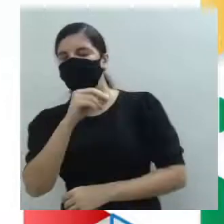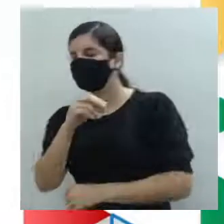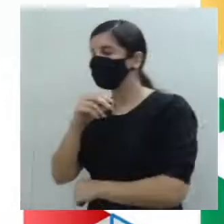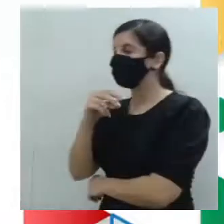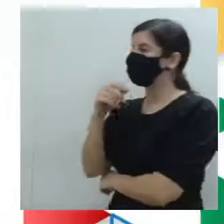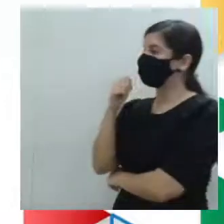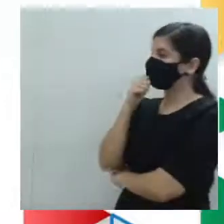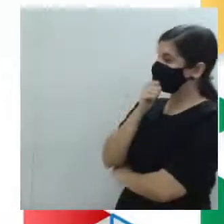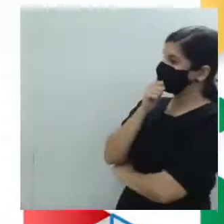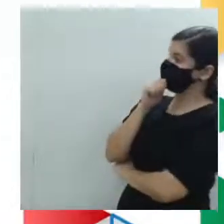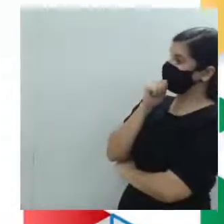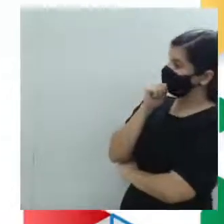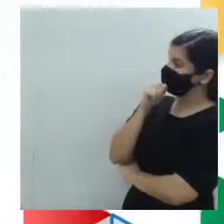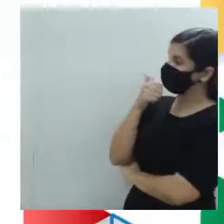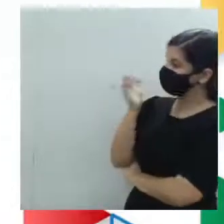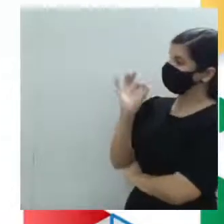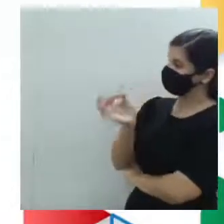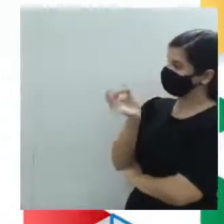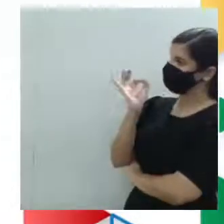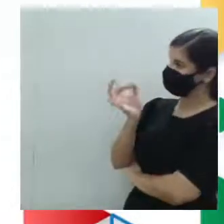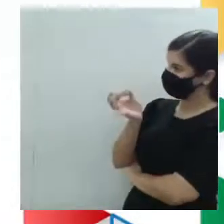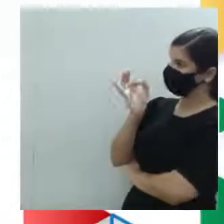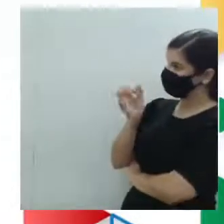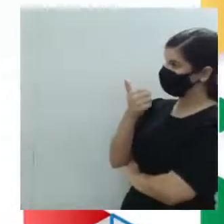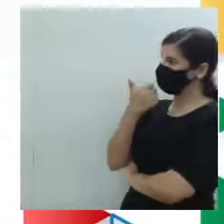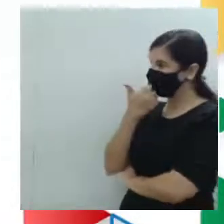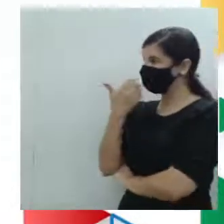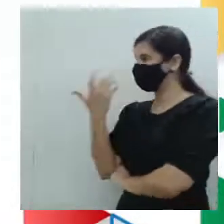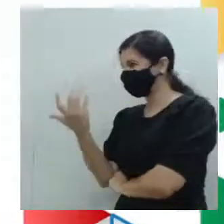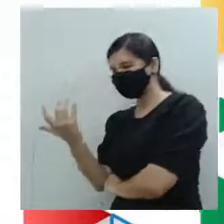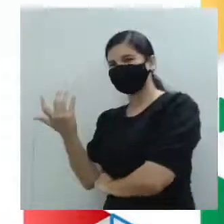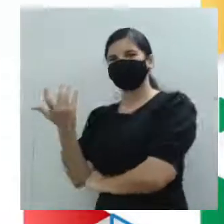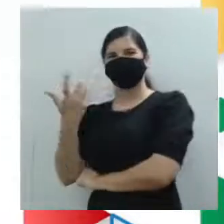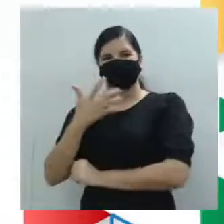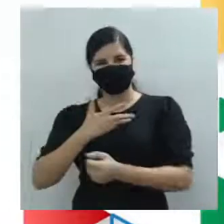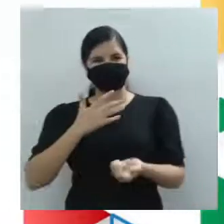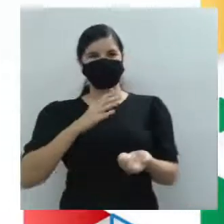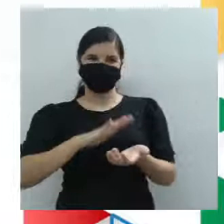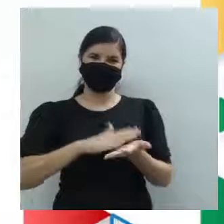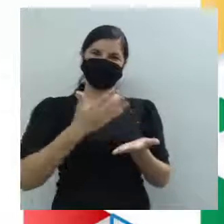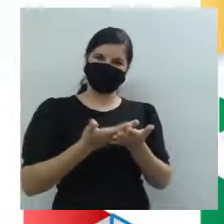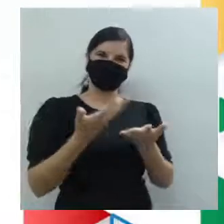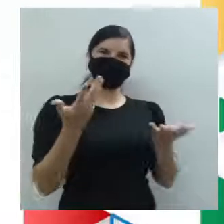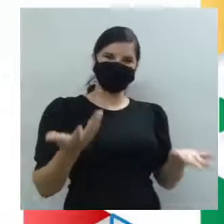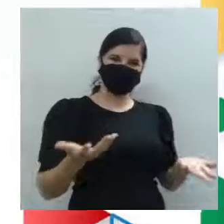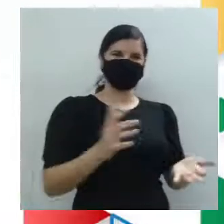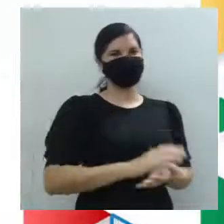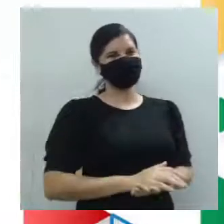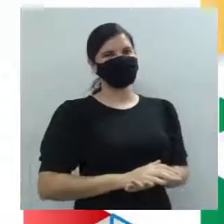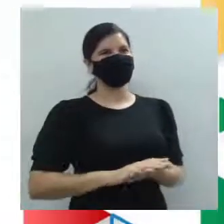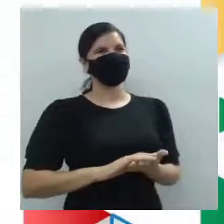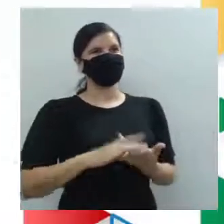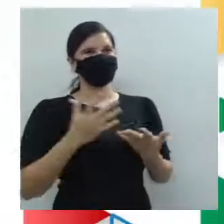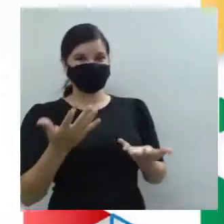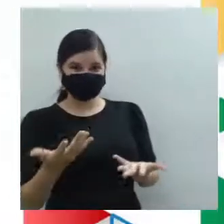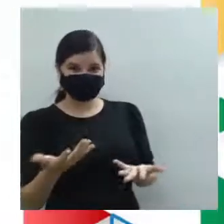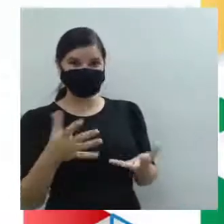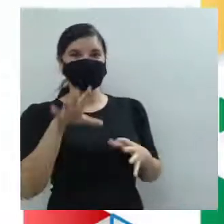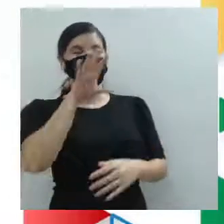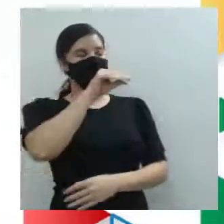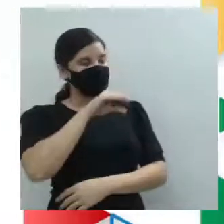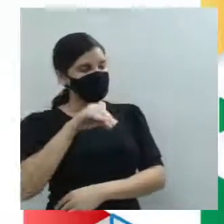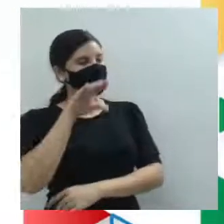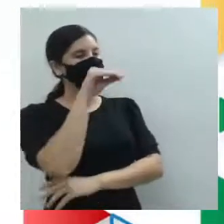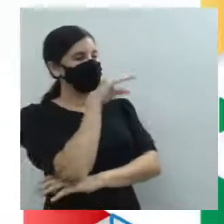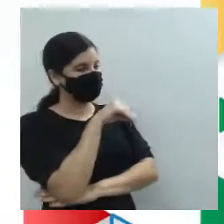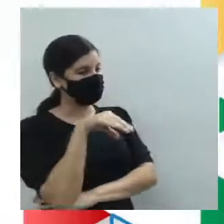Então prestem bem atenção, fazer a leitura. Olhem agora como a nossa intérprete está fazendo bem, repetindo, alguém